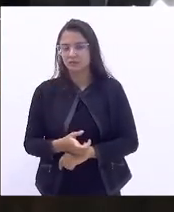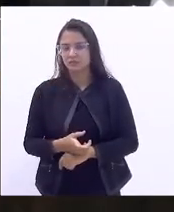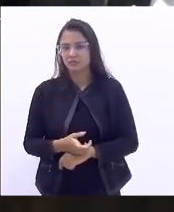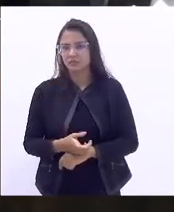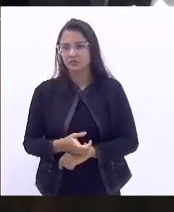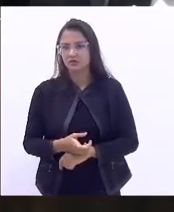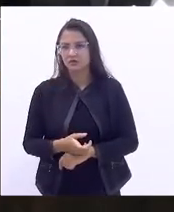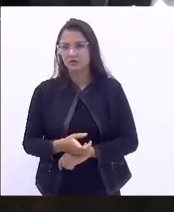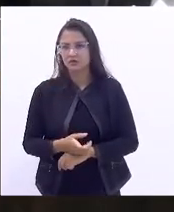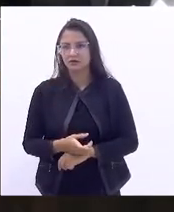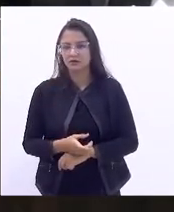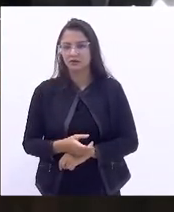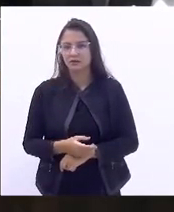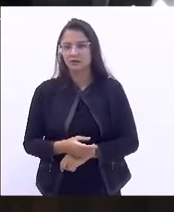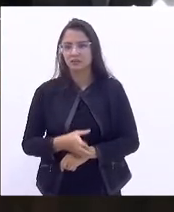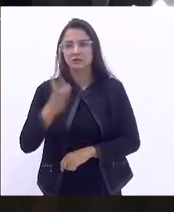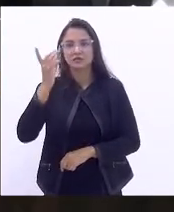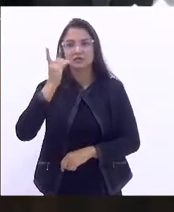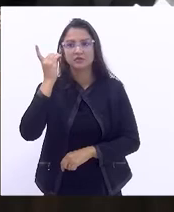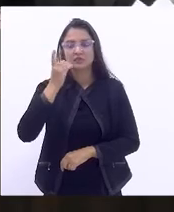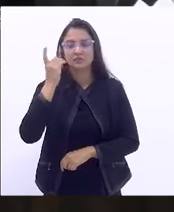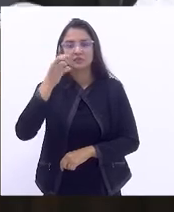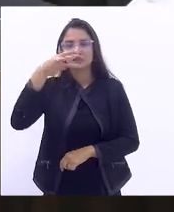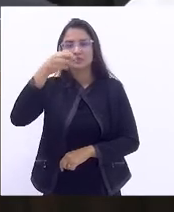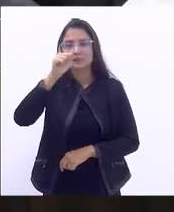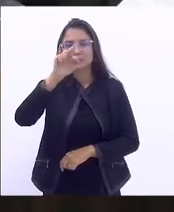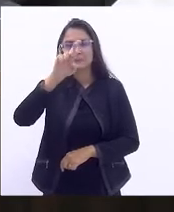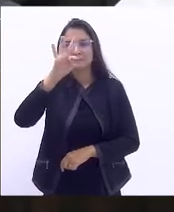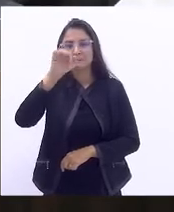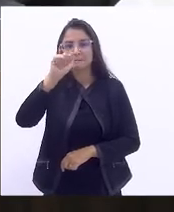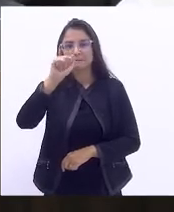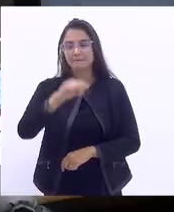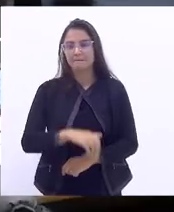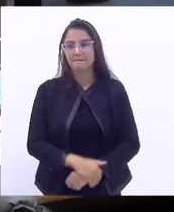Deputado... Deputada Marta Rocha.